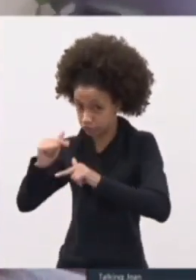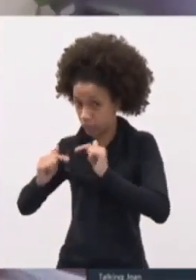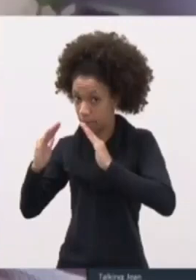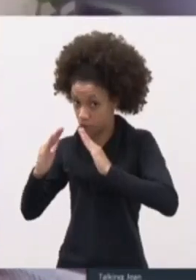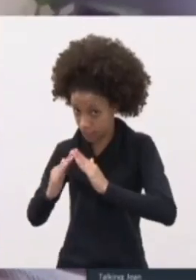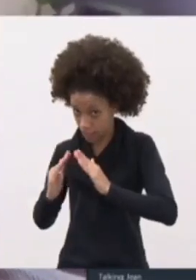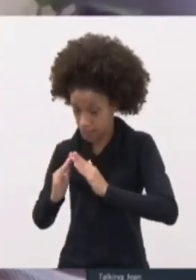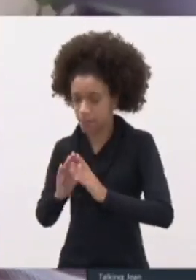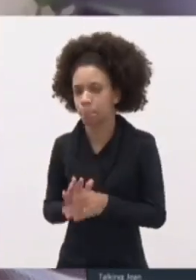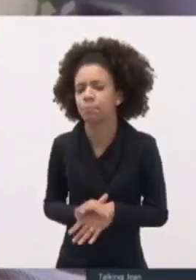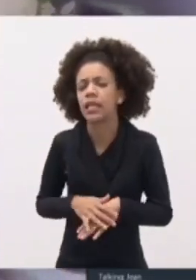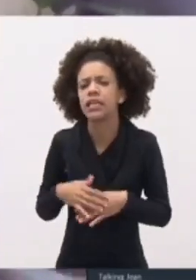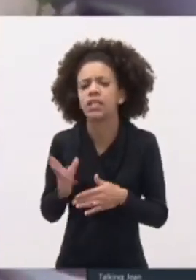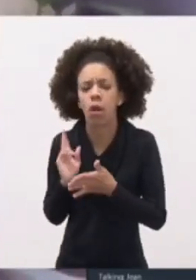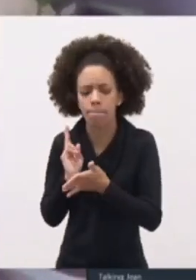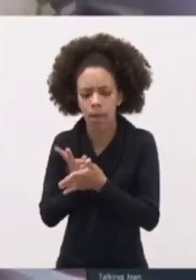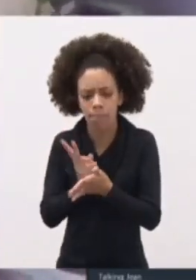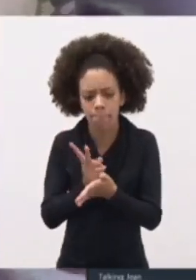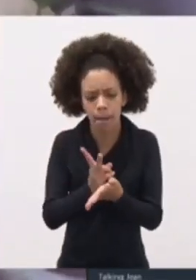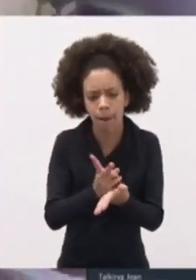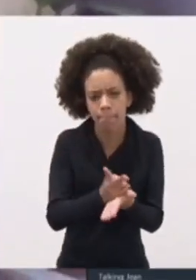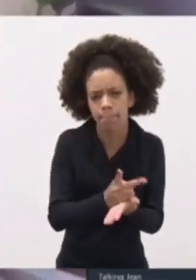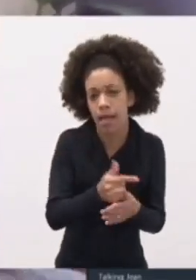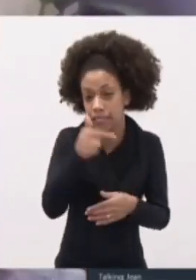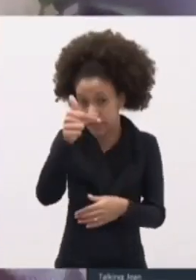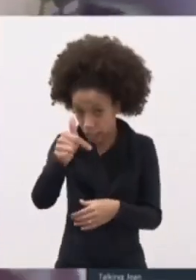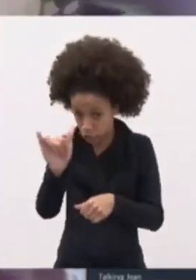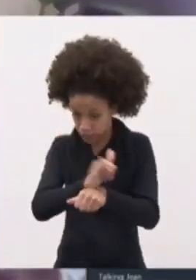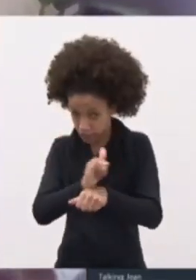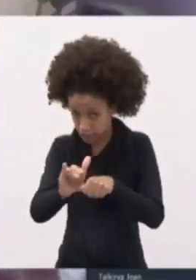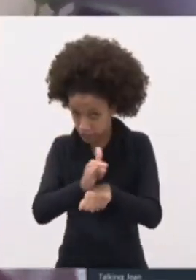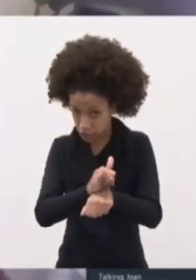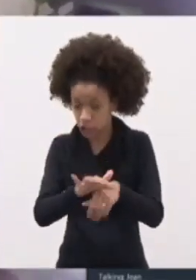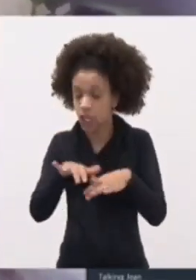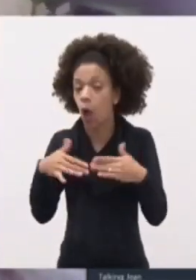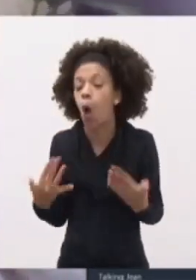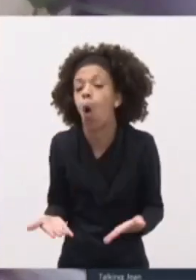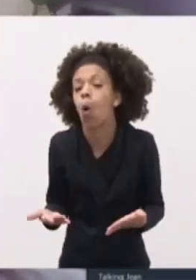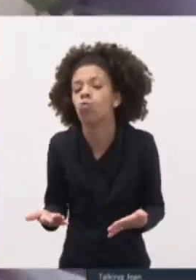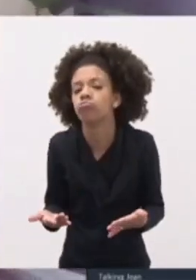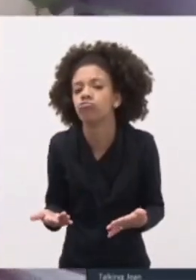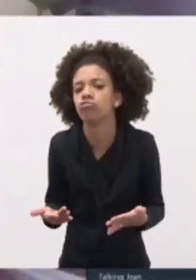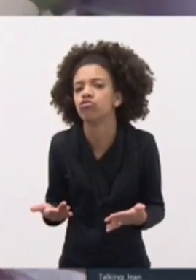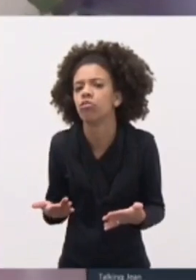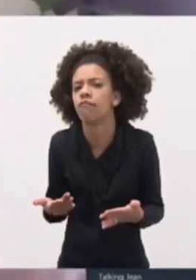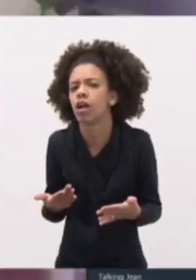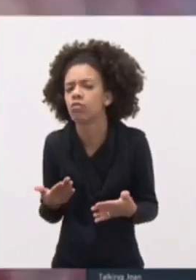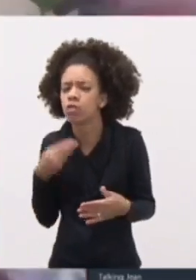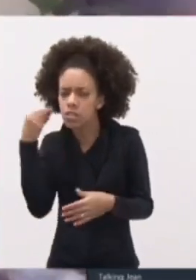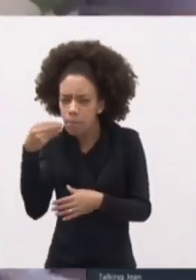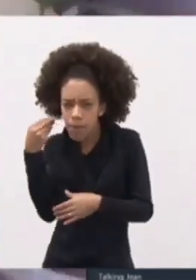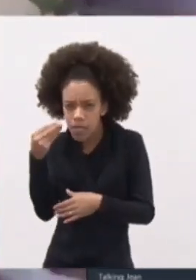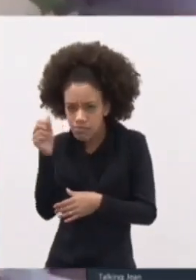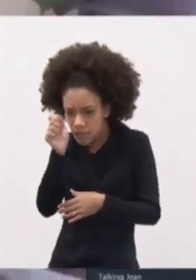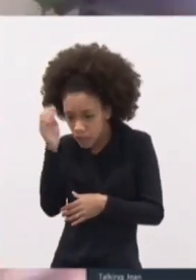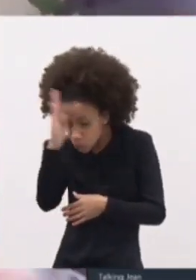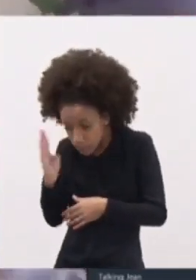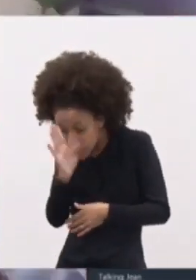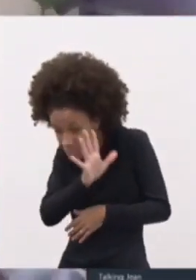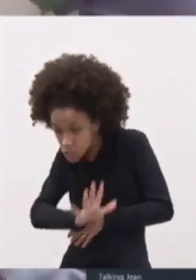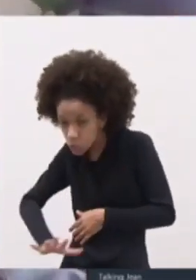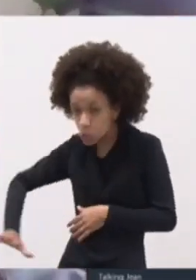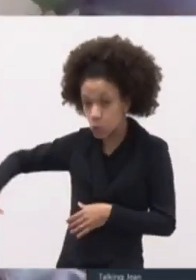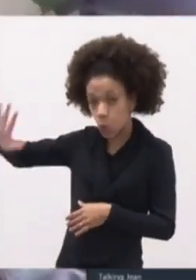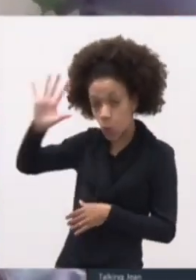uma sequência de 7 estratégias onde a gente, a partir de experiências do Brasil todo, do que estão fazendo